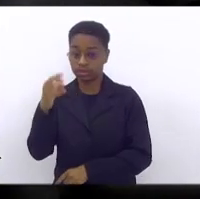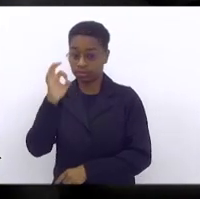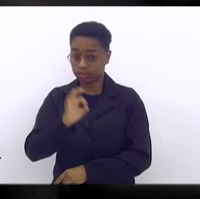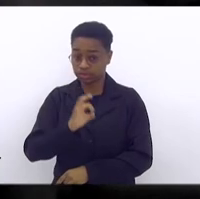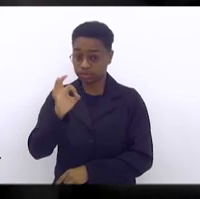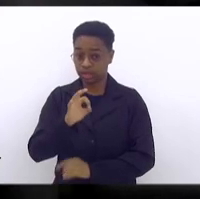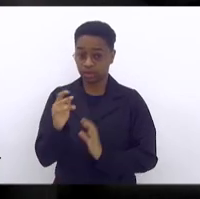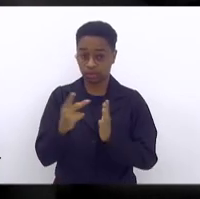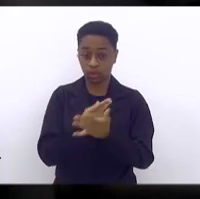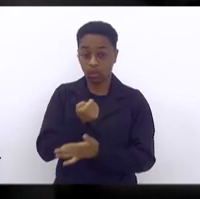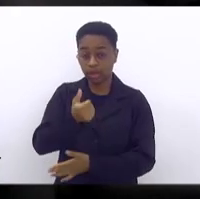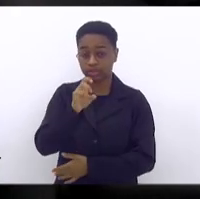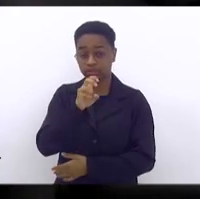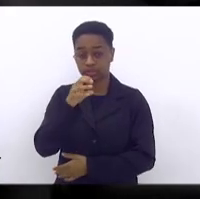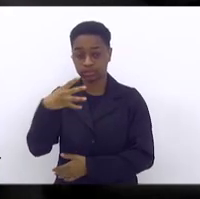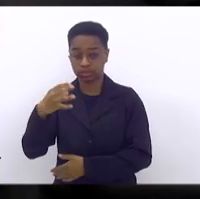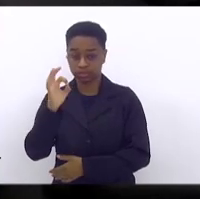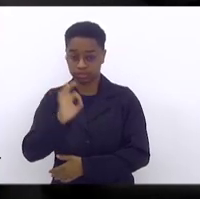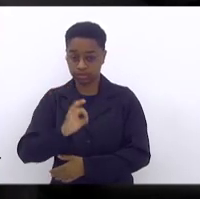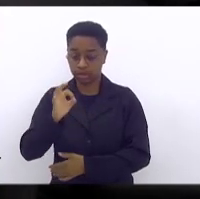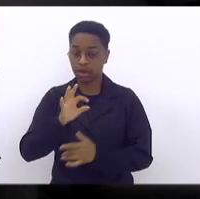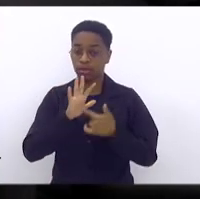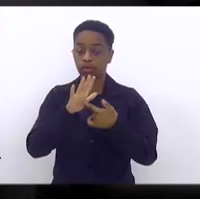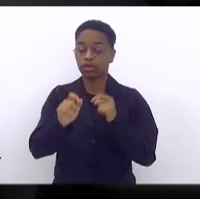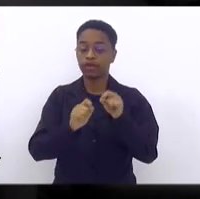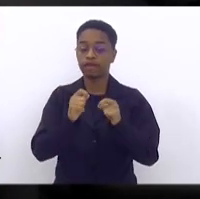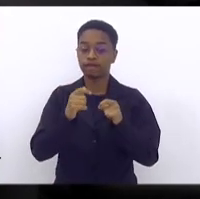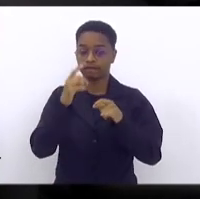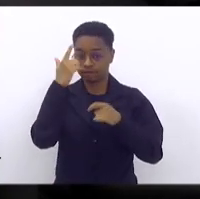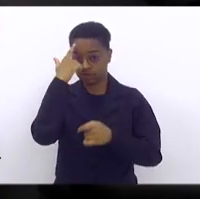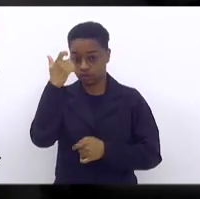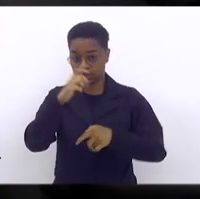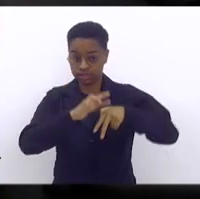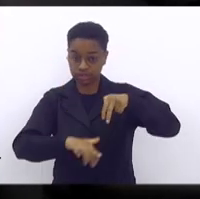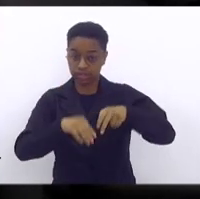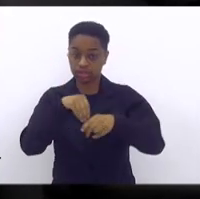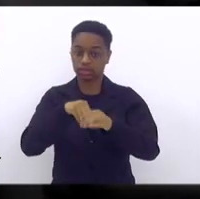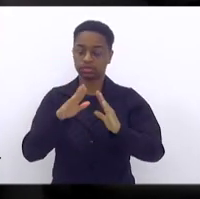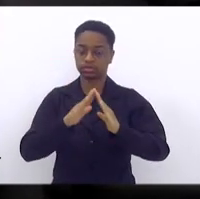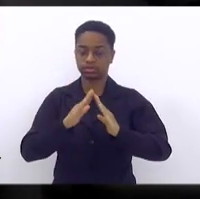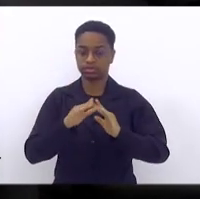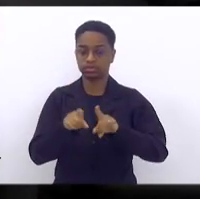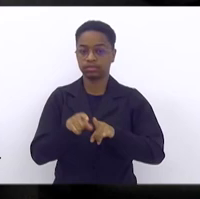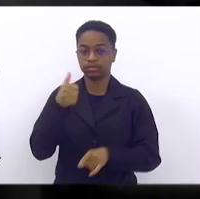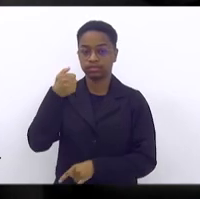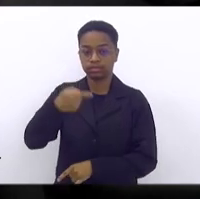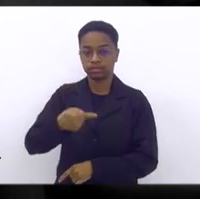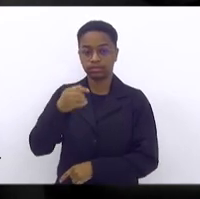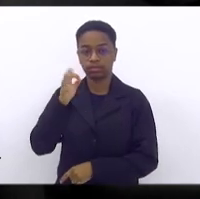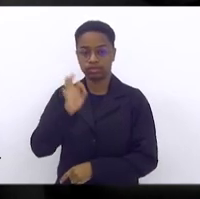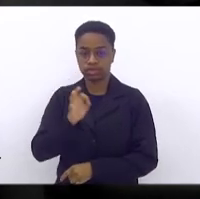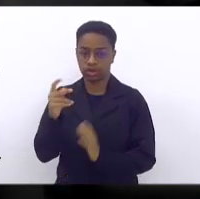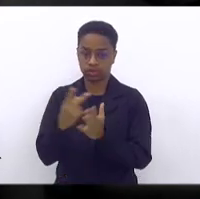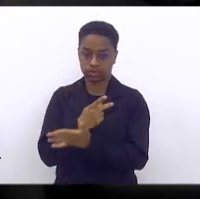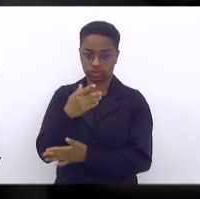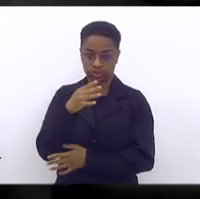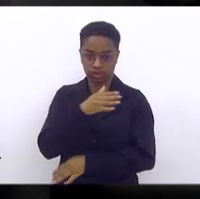quase 54%, foram casos de violência de gênero que aconteceram em casa. 17% mais ou menos na rua